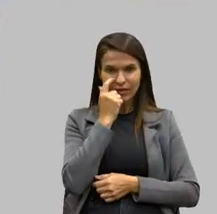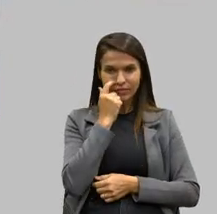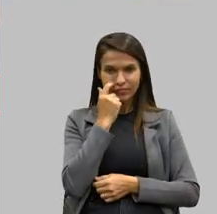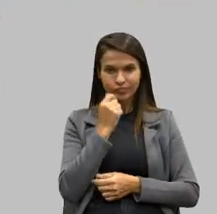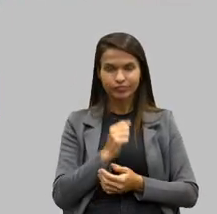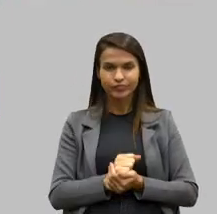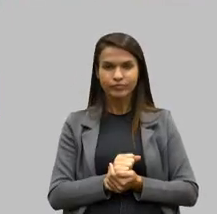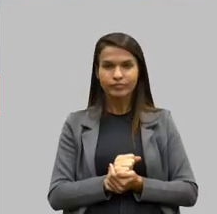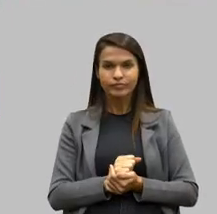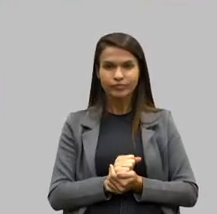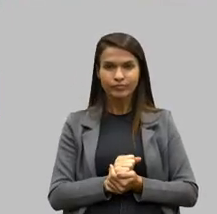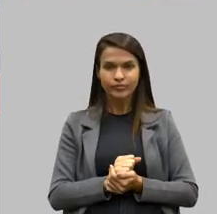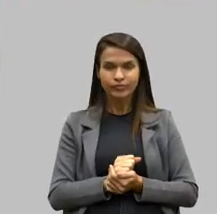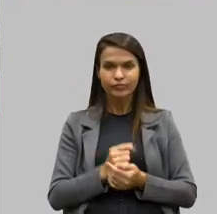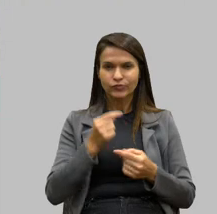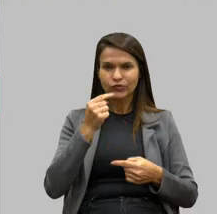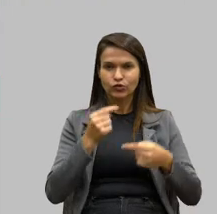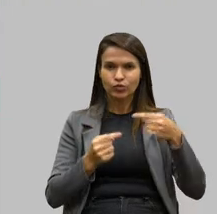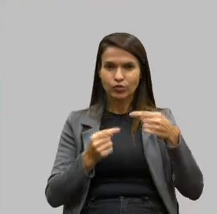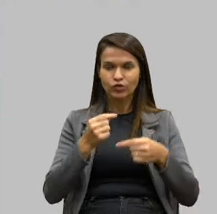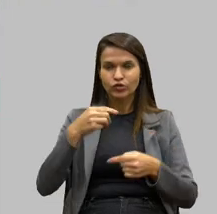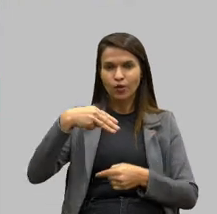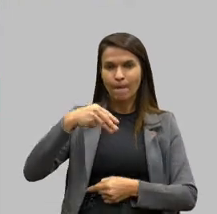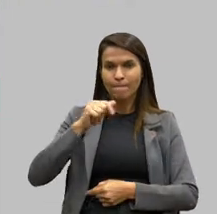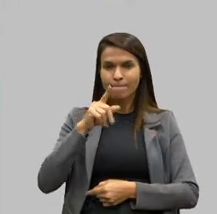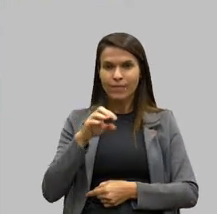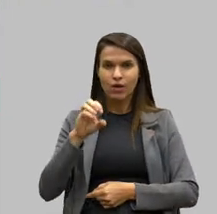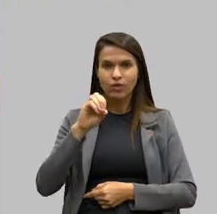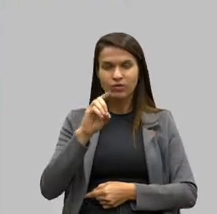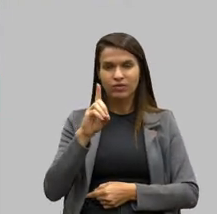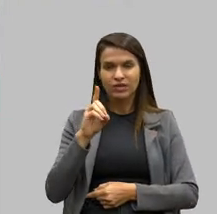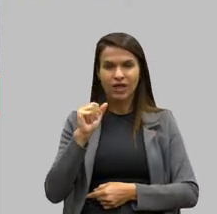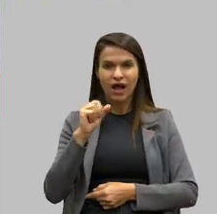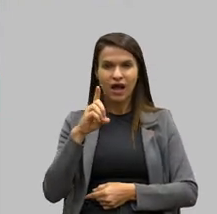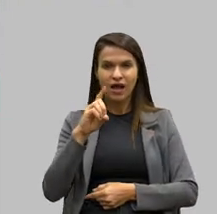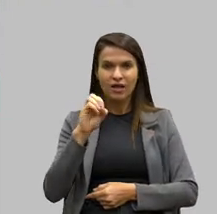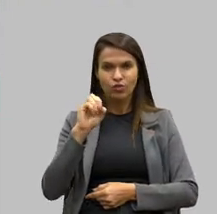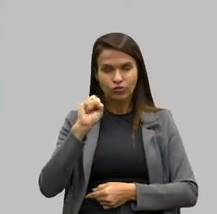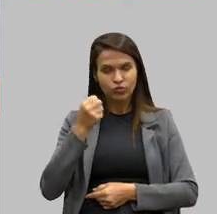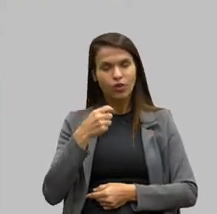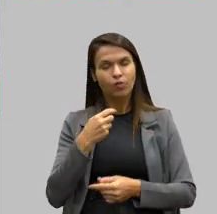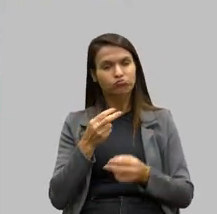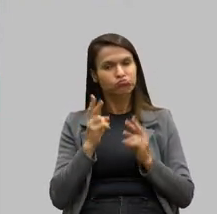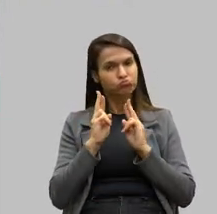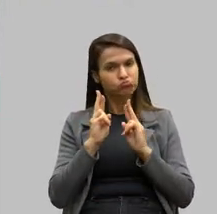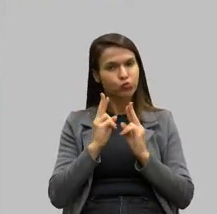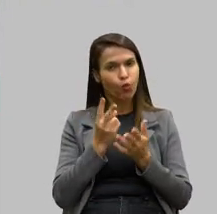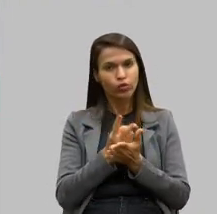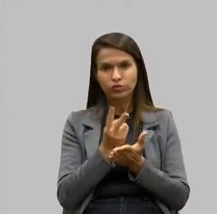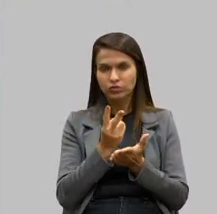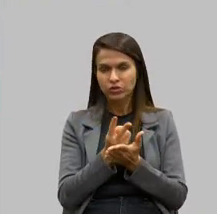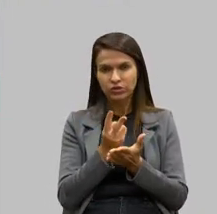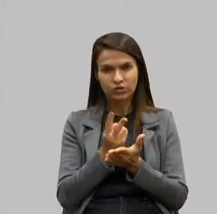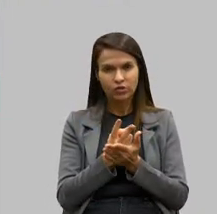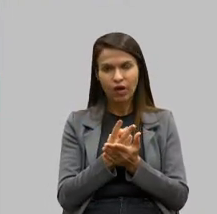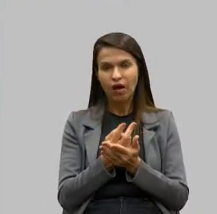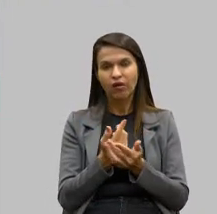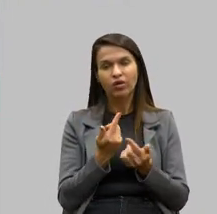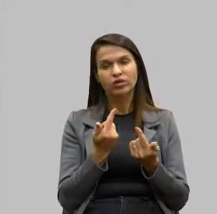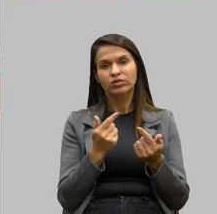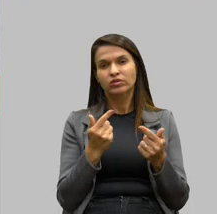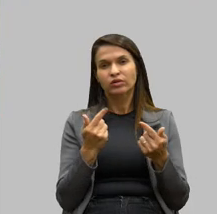política do Mãos Dadas, quero te dizer que é um sucesso. Nós pretendemos continuar. Eu não tenho aqui a